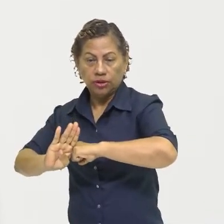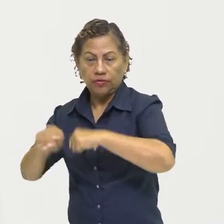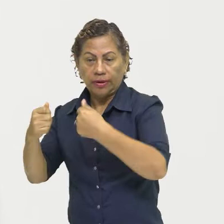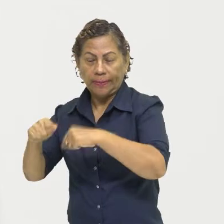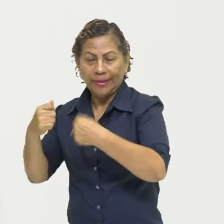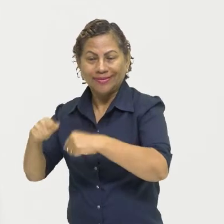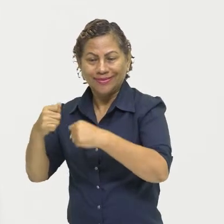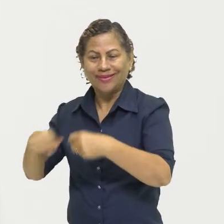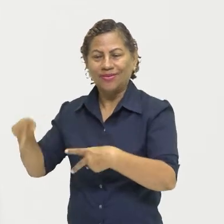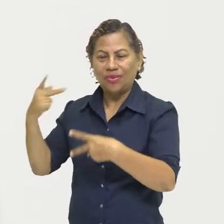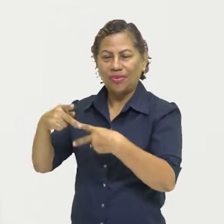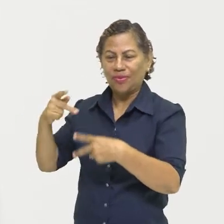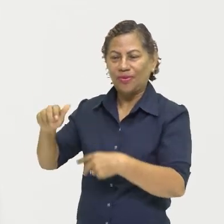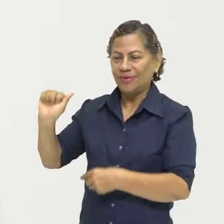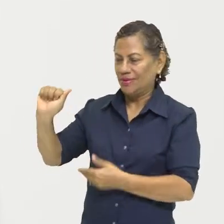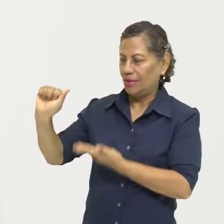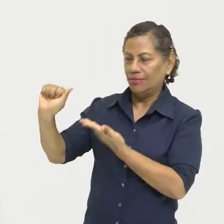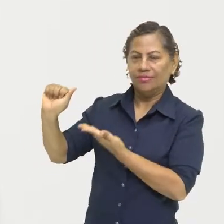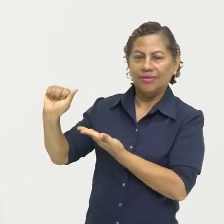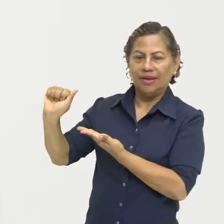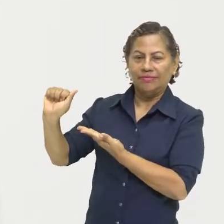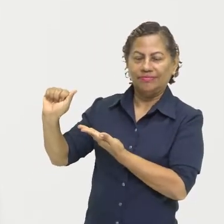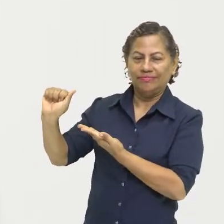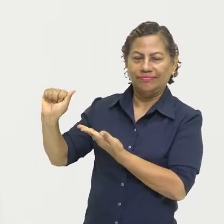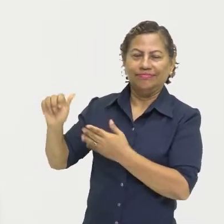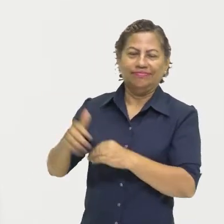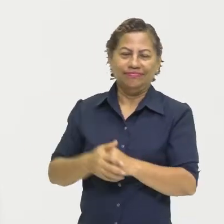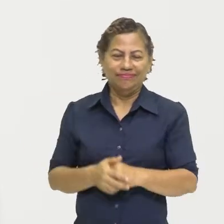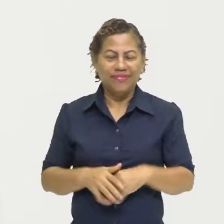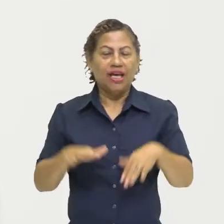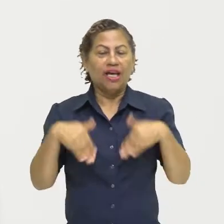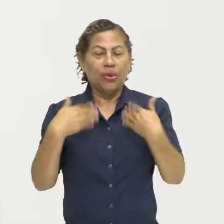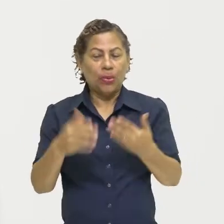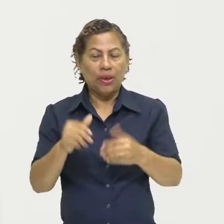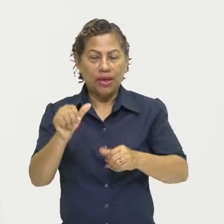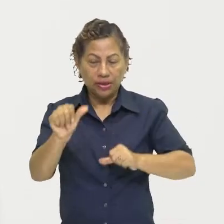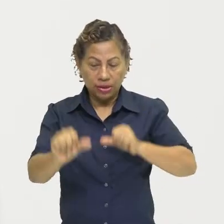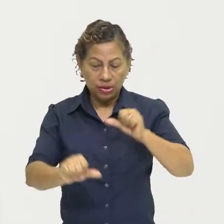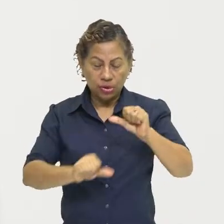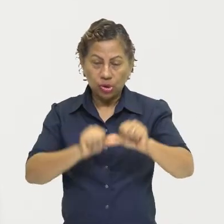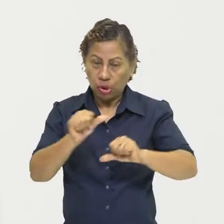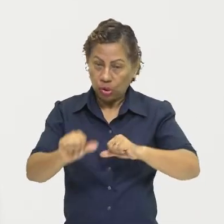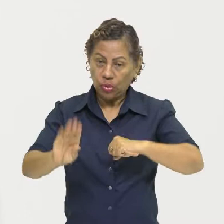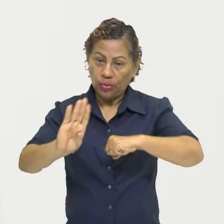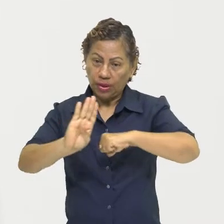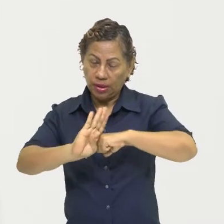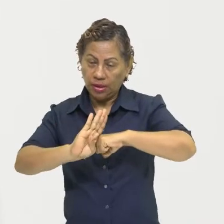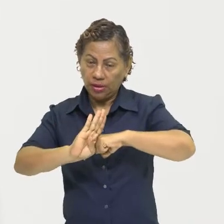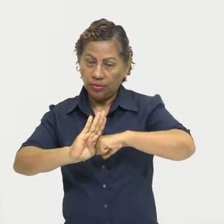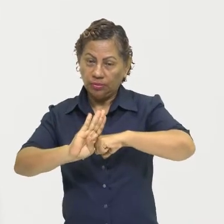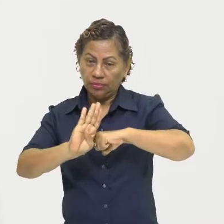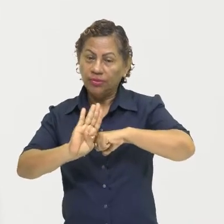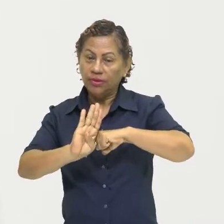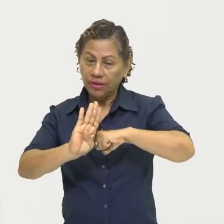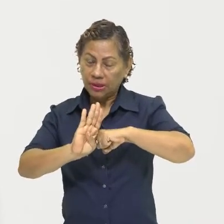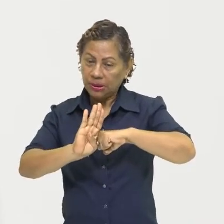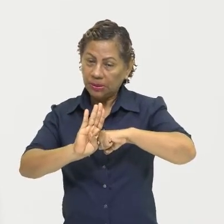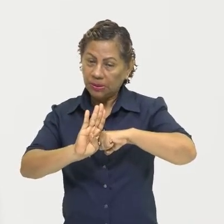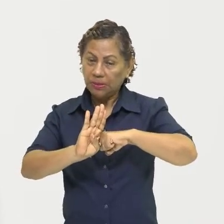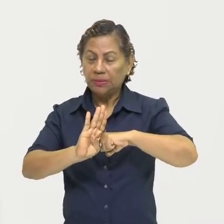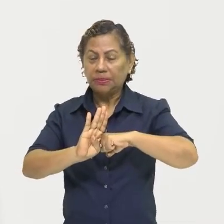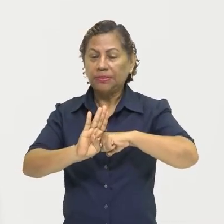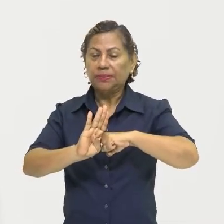preposição a, e aí quando eu transformo esse verbo em um substantivo, acessível a alguma